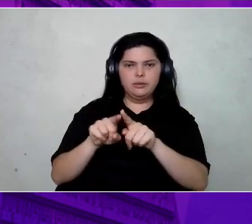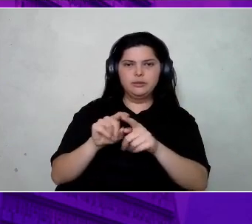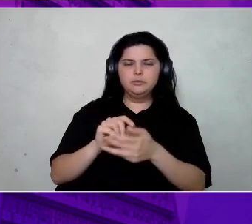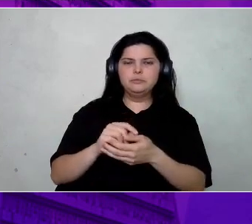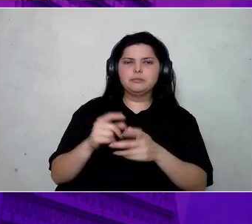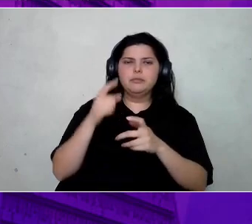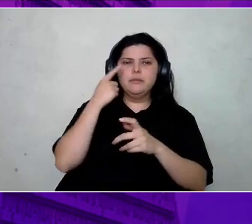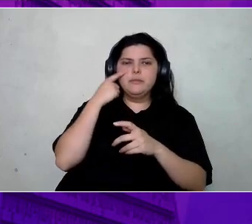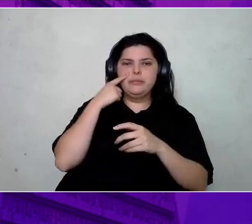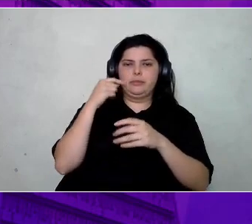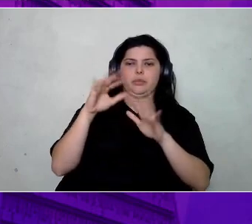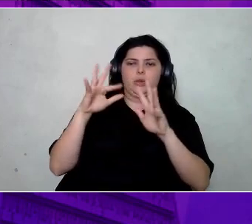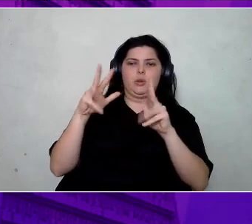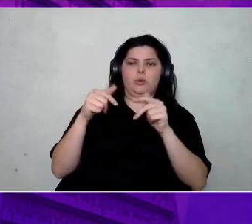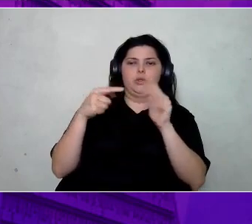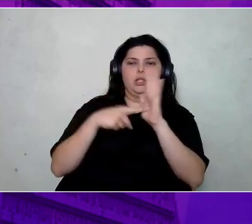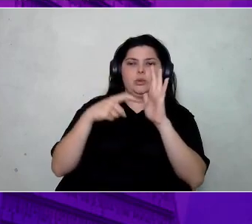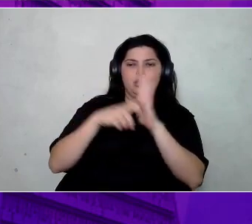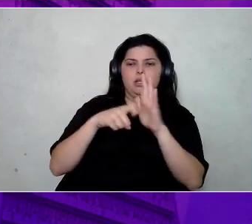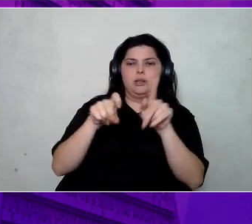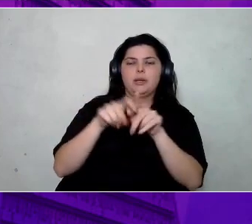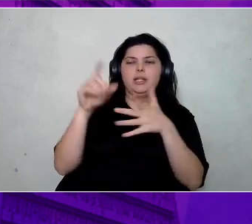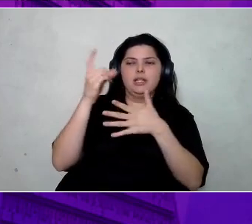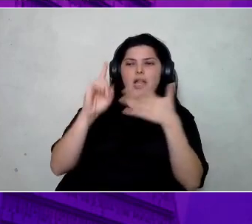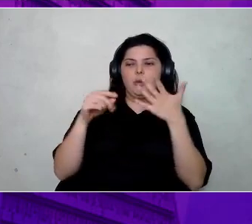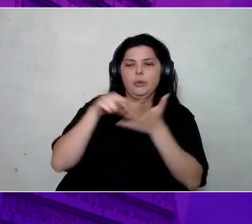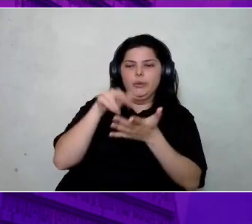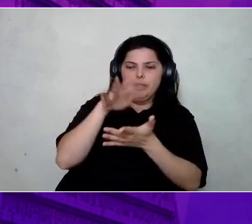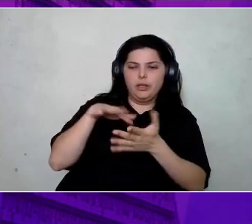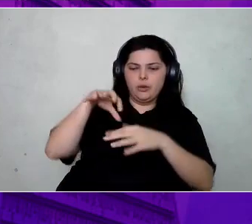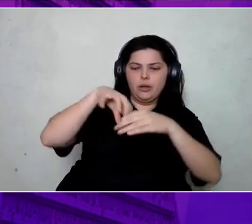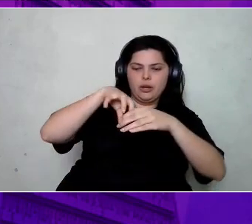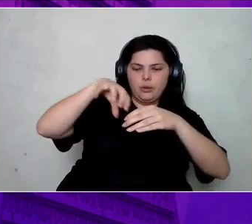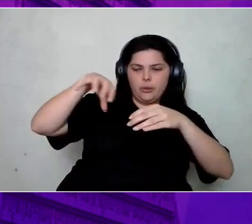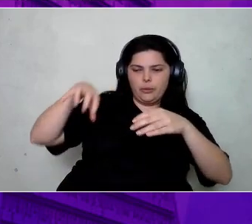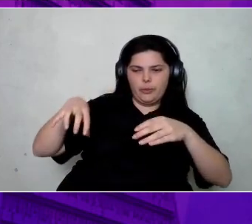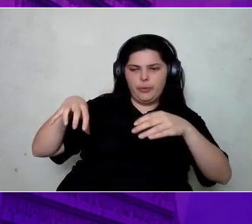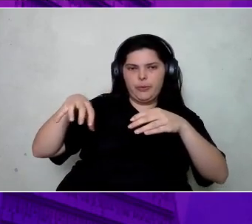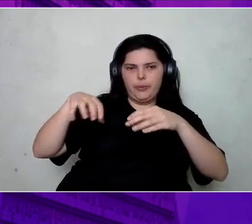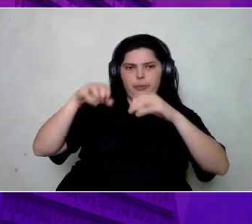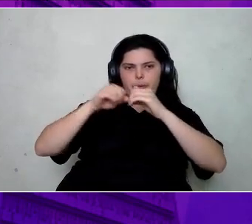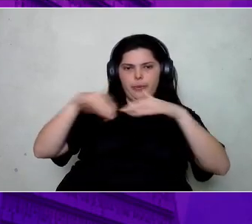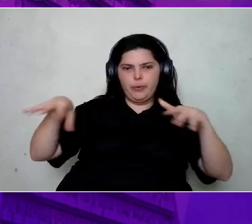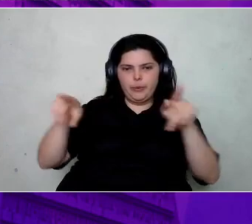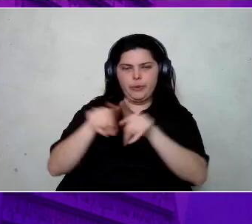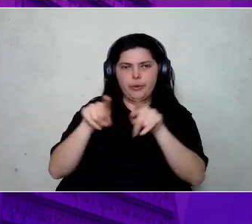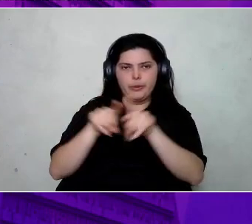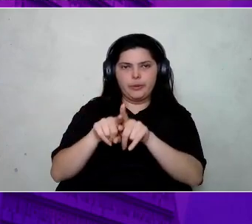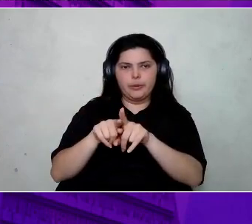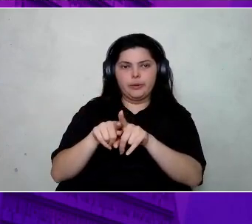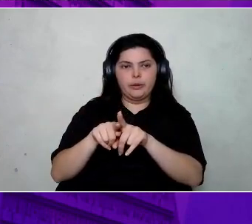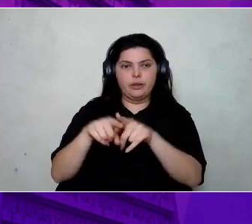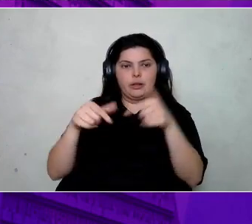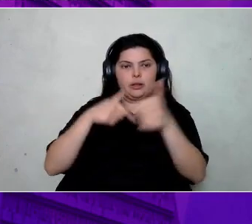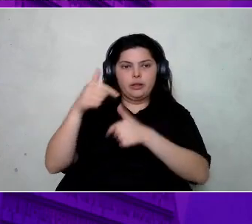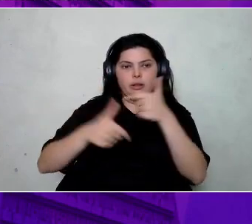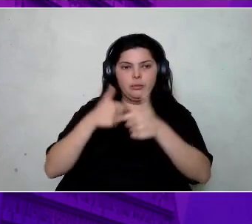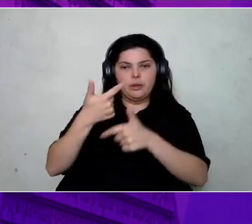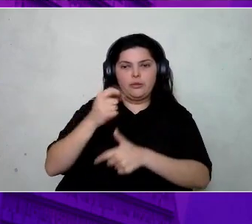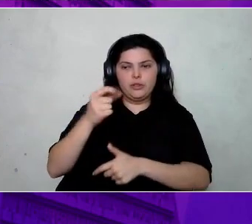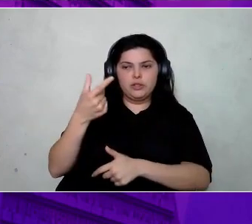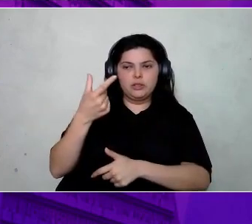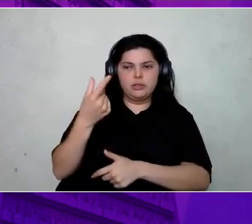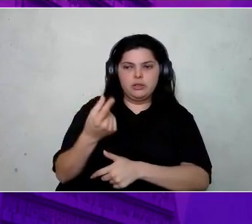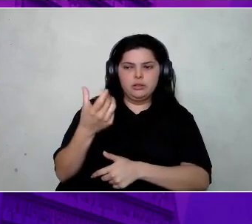que eu rodei. Esse é um dado real, é uma amostra. Tá? Isso que eu compartilhei aqui com vocês é uma amostra desse trabalho de 2016,